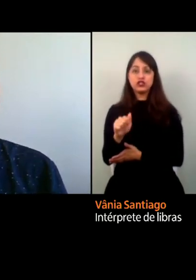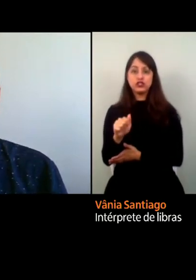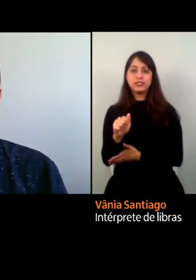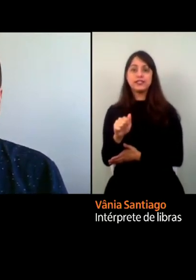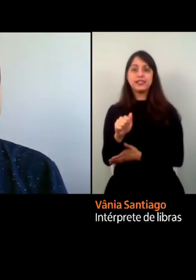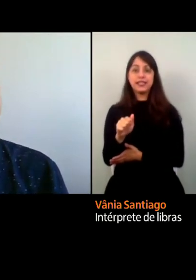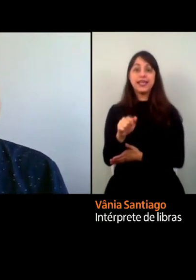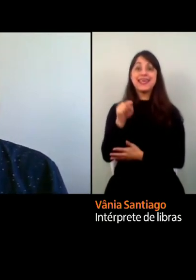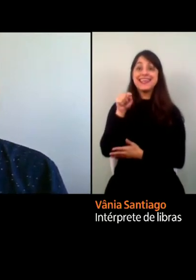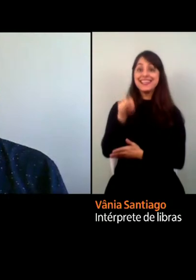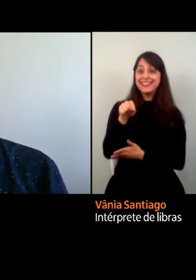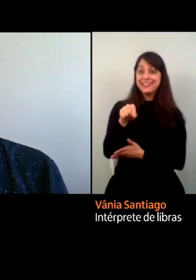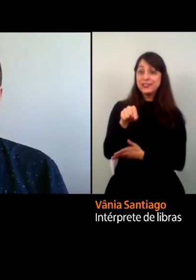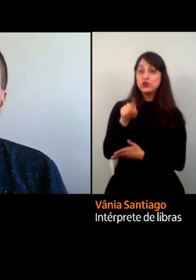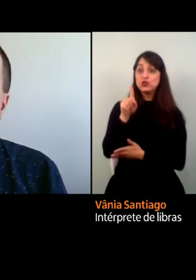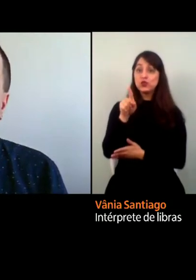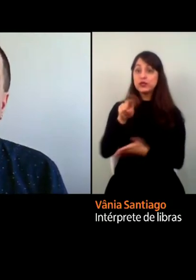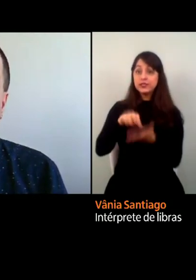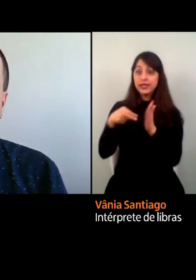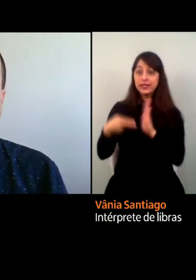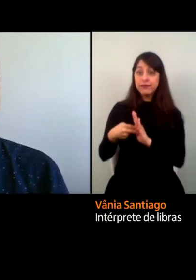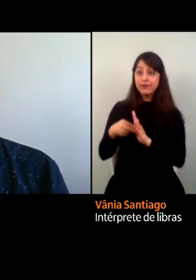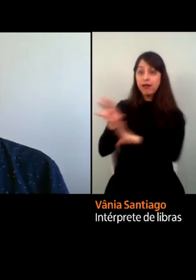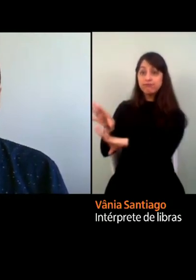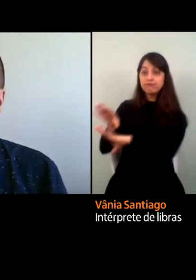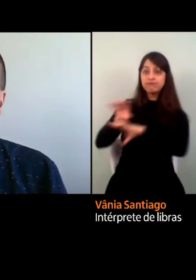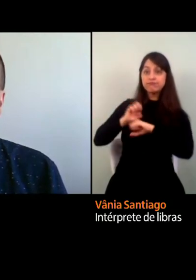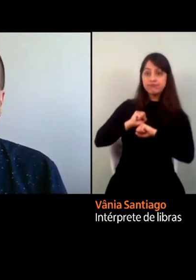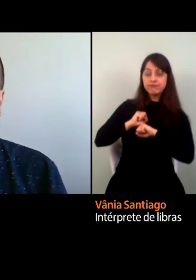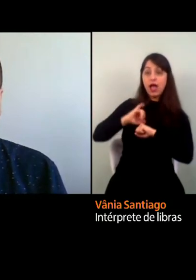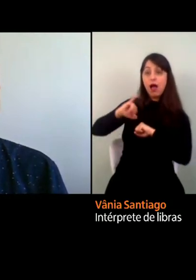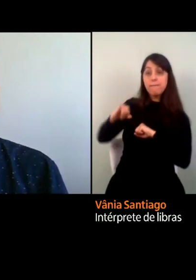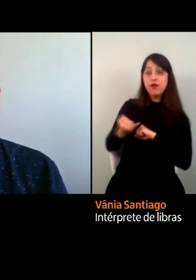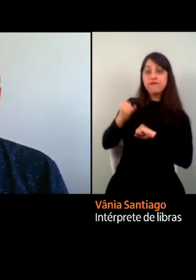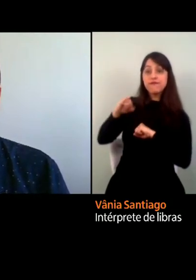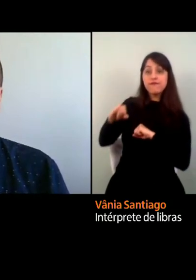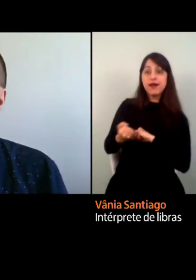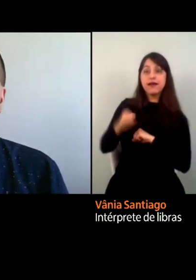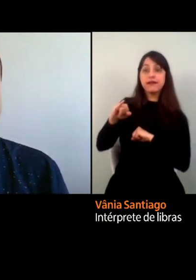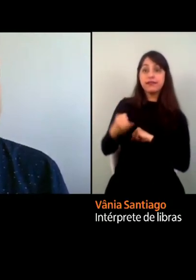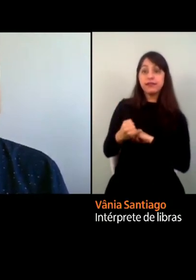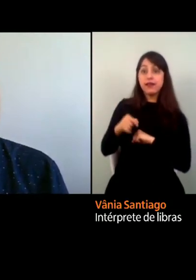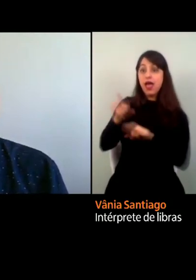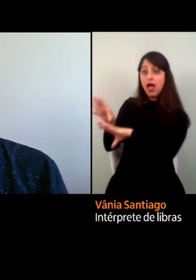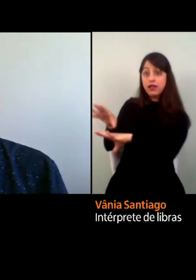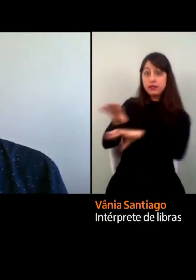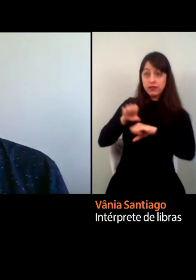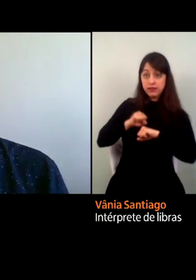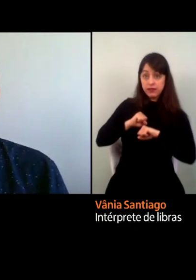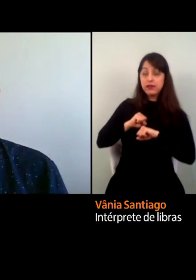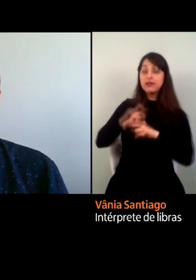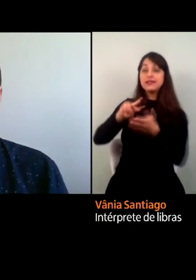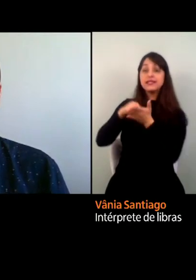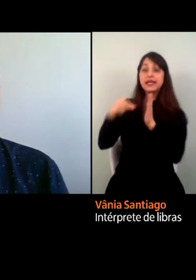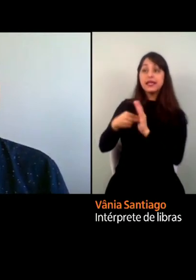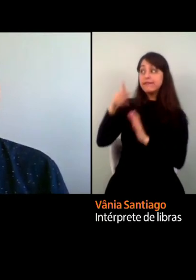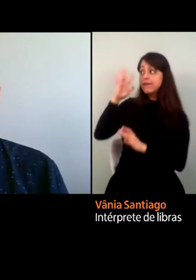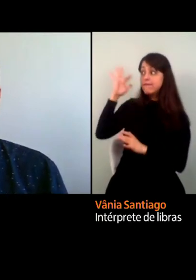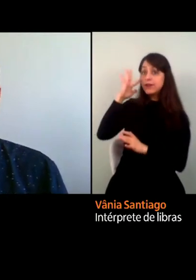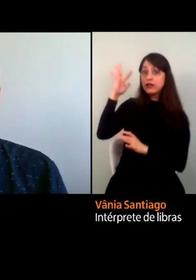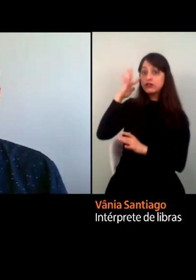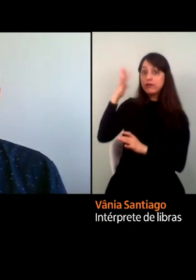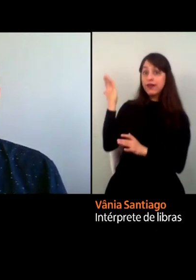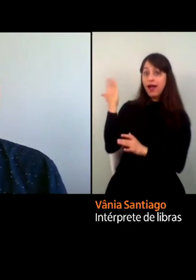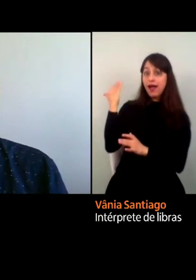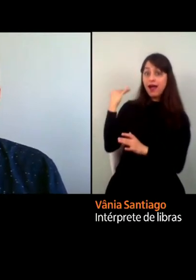a antropofagia nos une, socialmente, economicamente, filosoficamente. Única